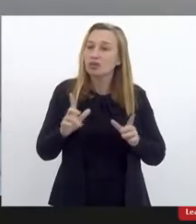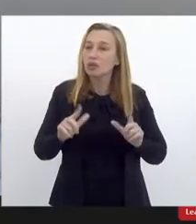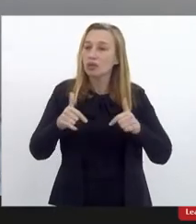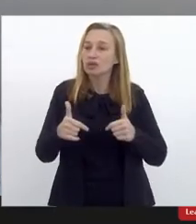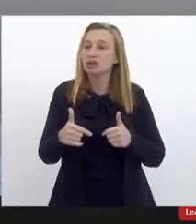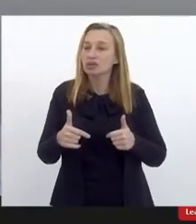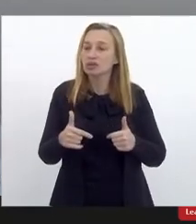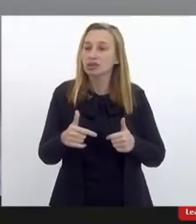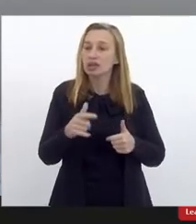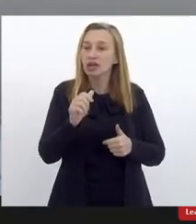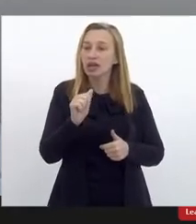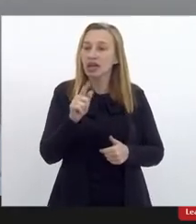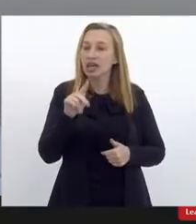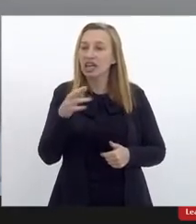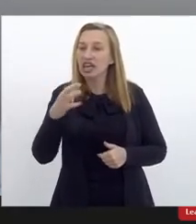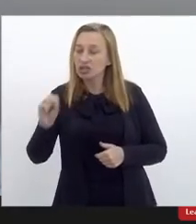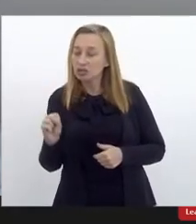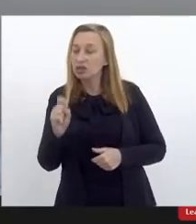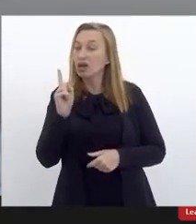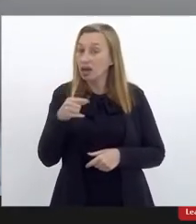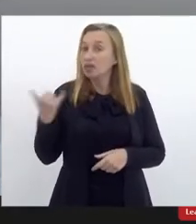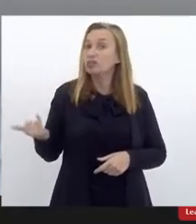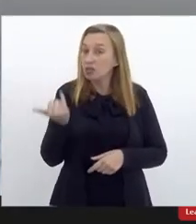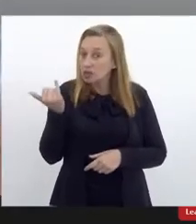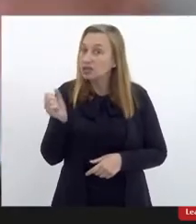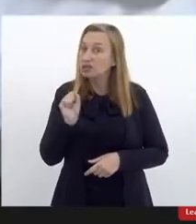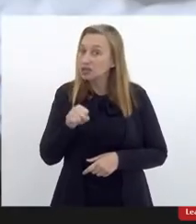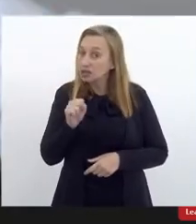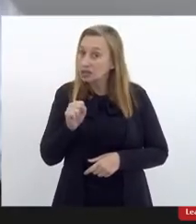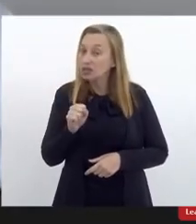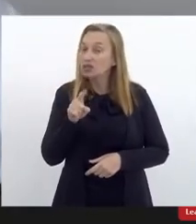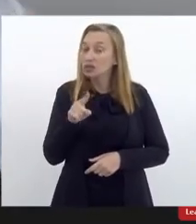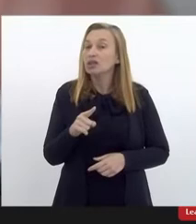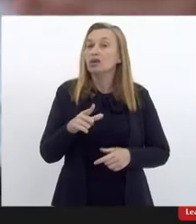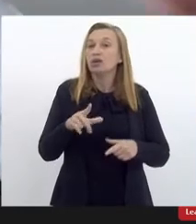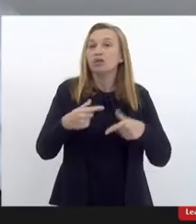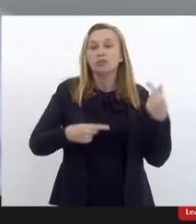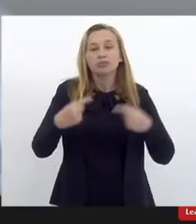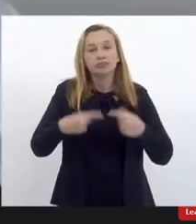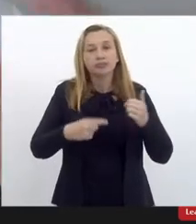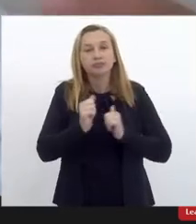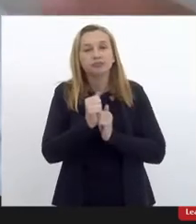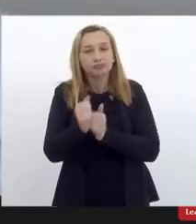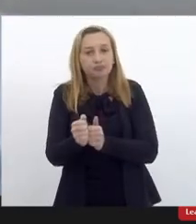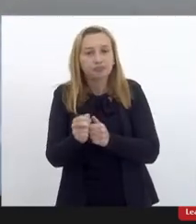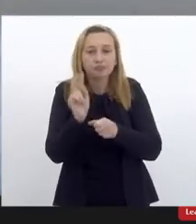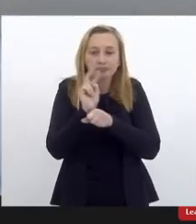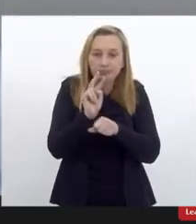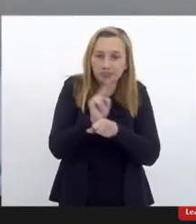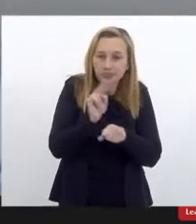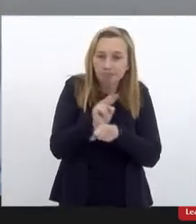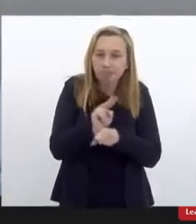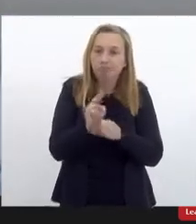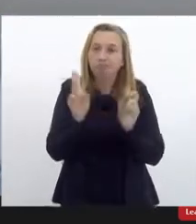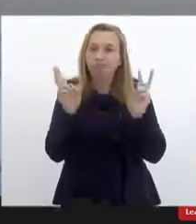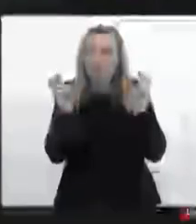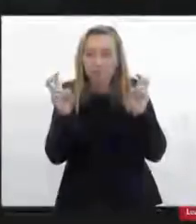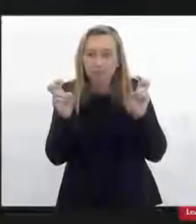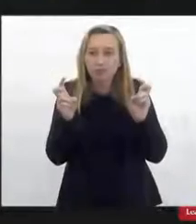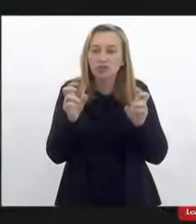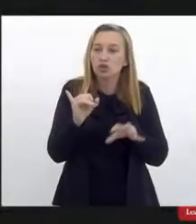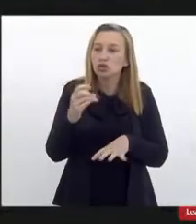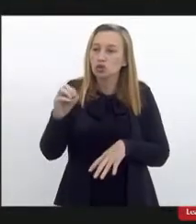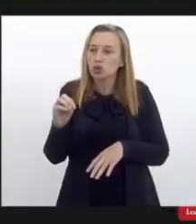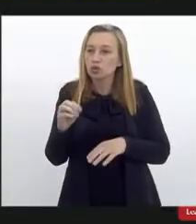a egressos. Acho que isso é muito importante, vocês terem uma política de acompanhamento, de monitoramento da situação